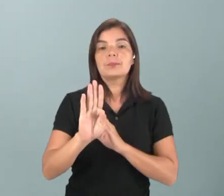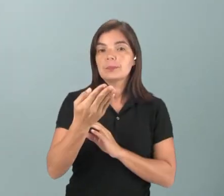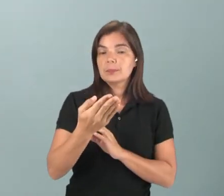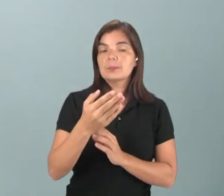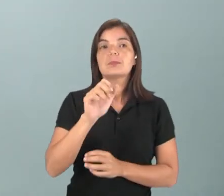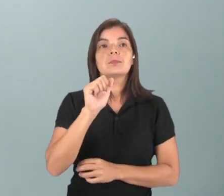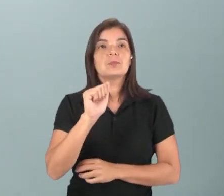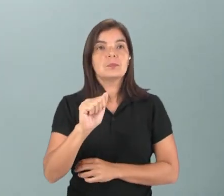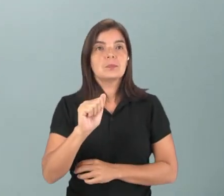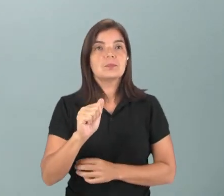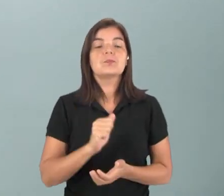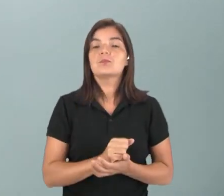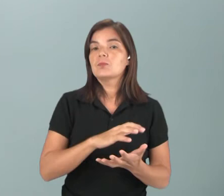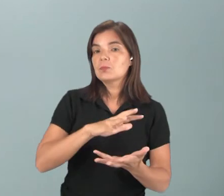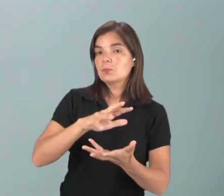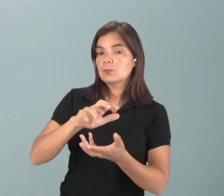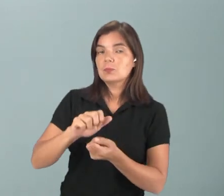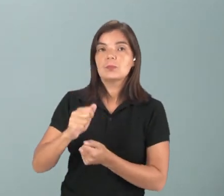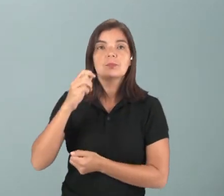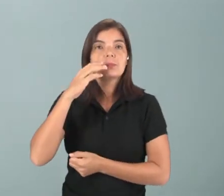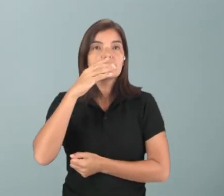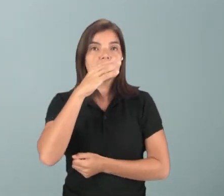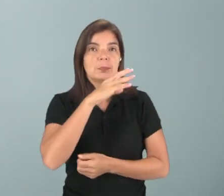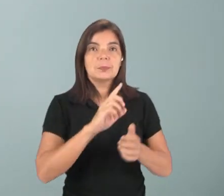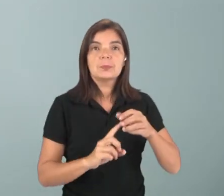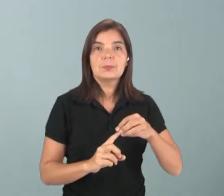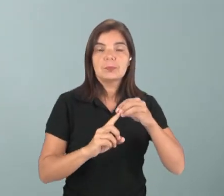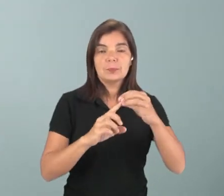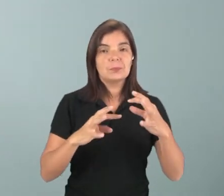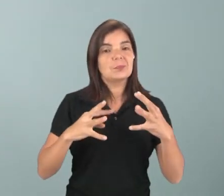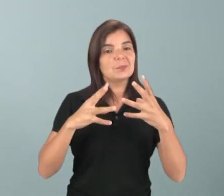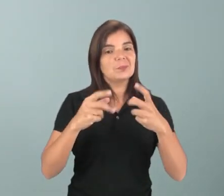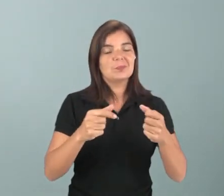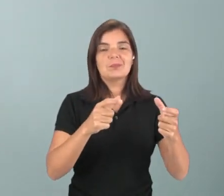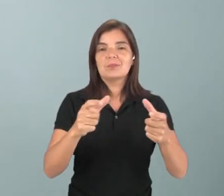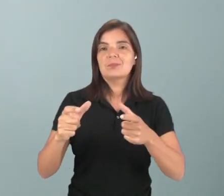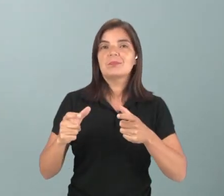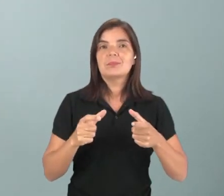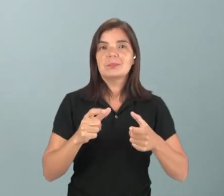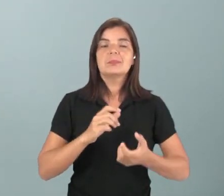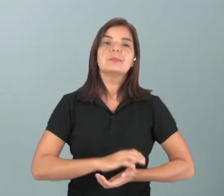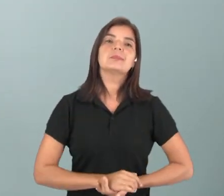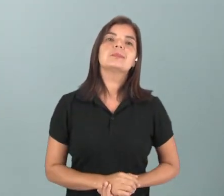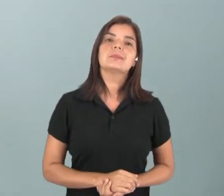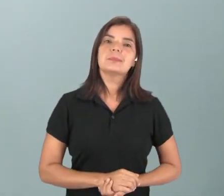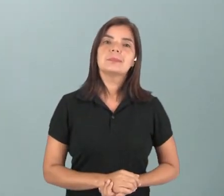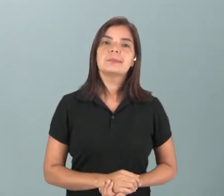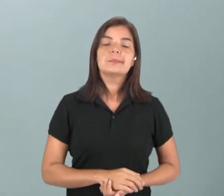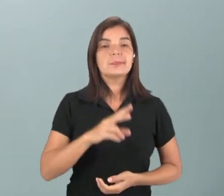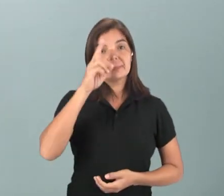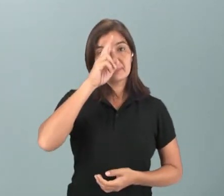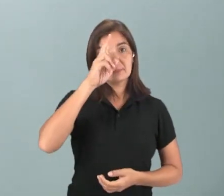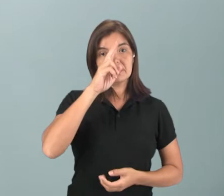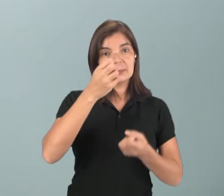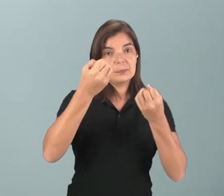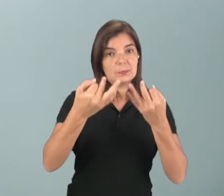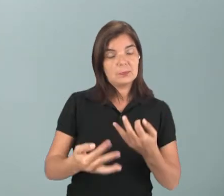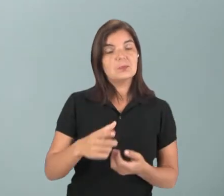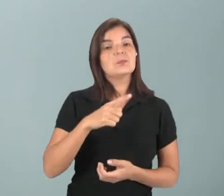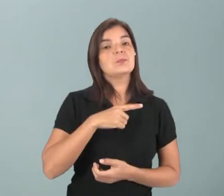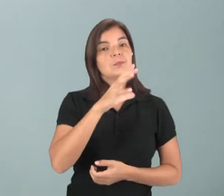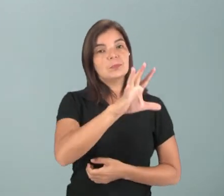a letra A, que fala que o planeta é aquecido uniformemente em toda a sua superfície. Lembra que eu falei,